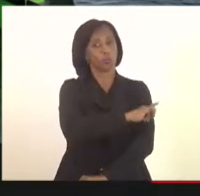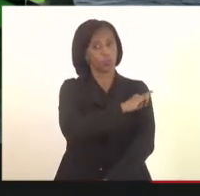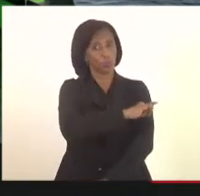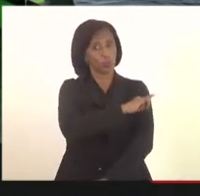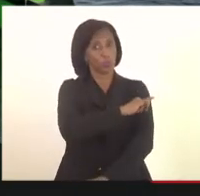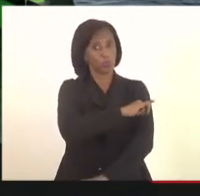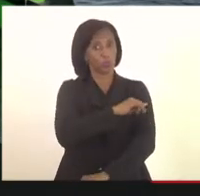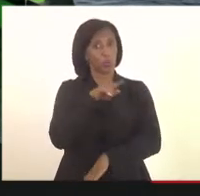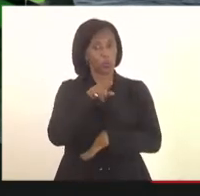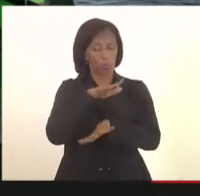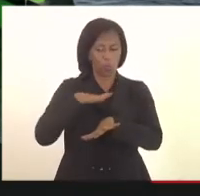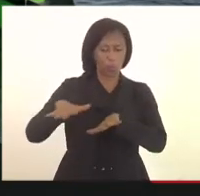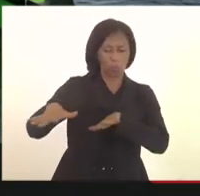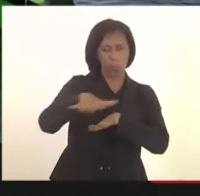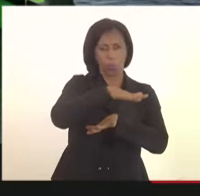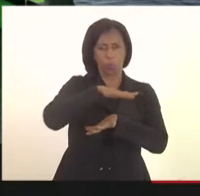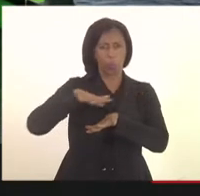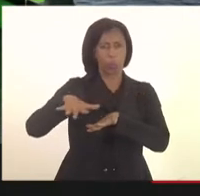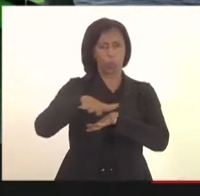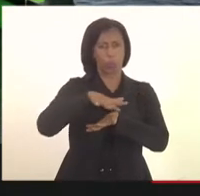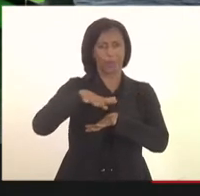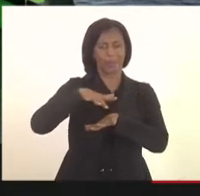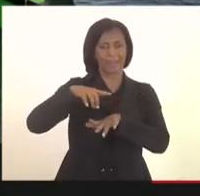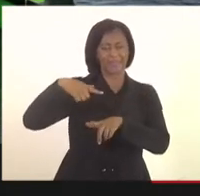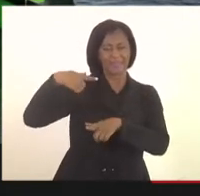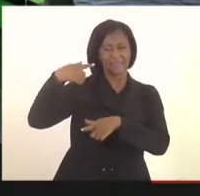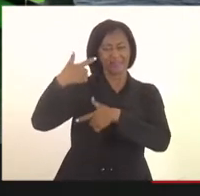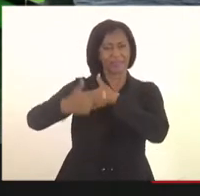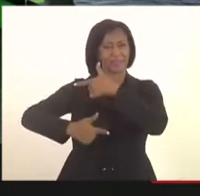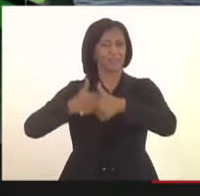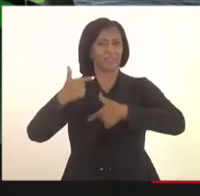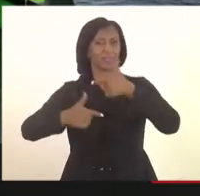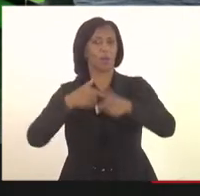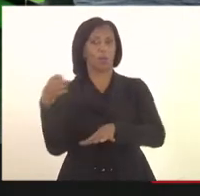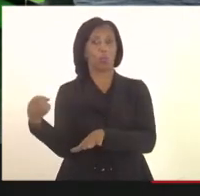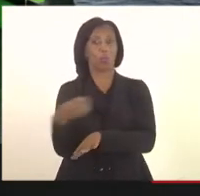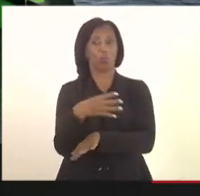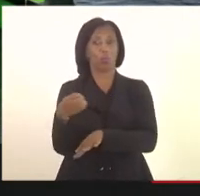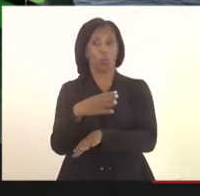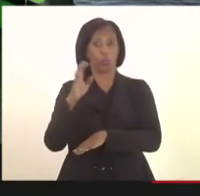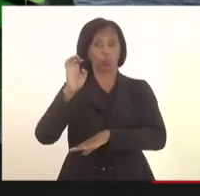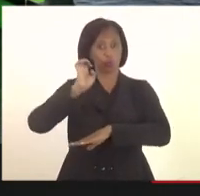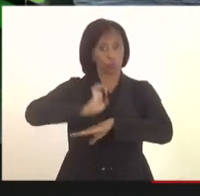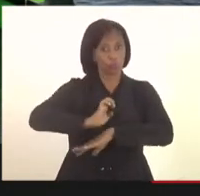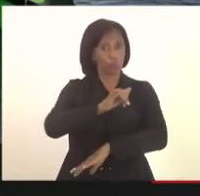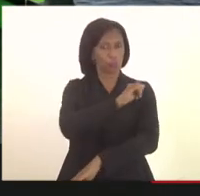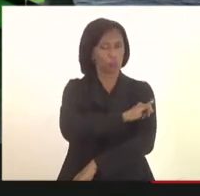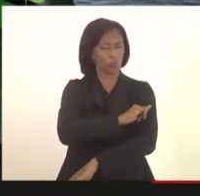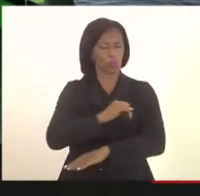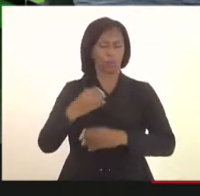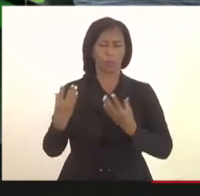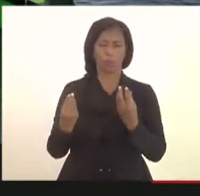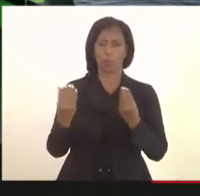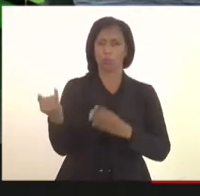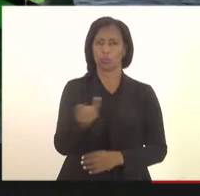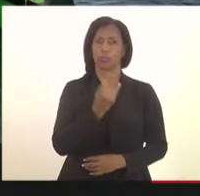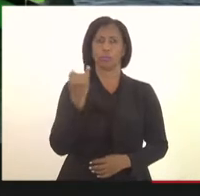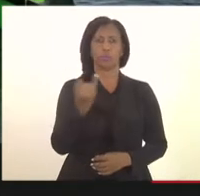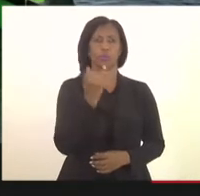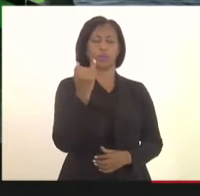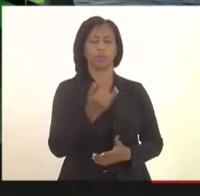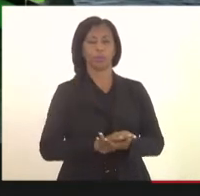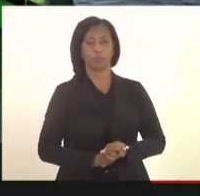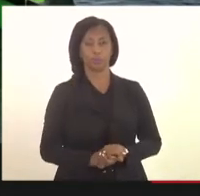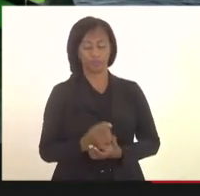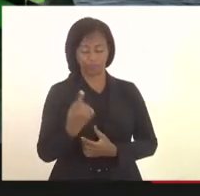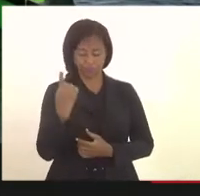uma rede de inovação e de geração de empregos no estado do Rio, muito importante. Um